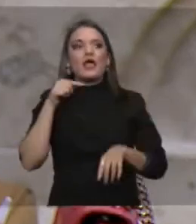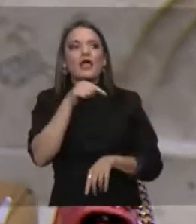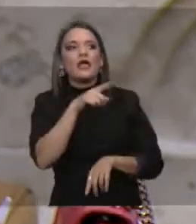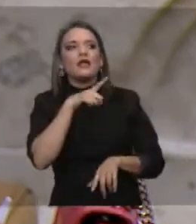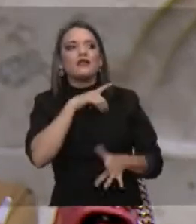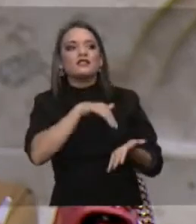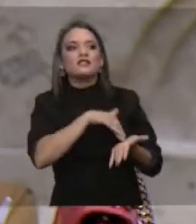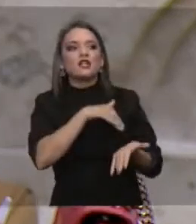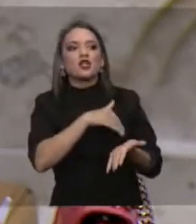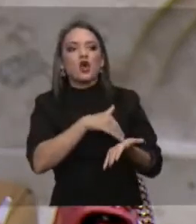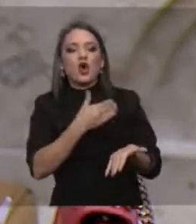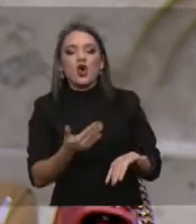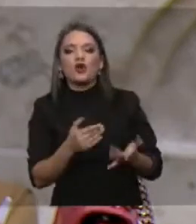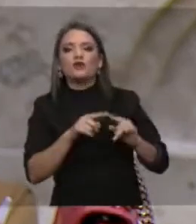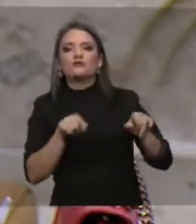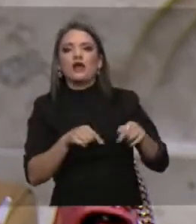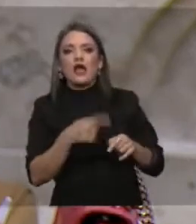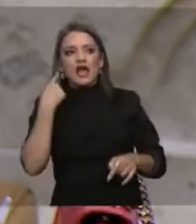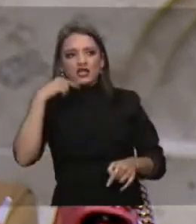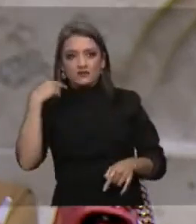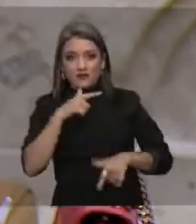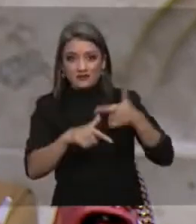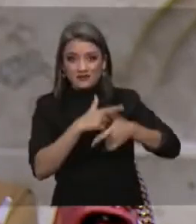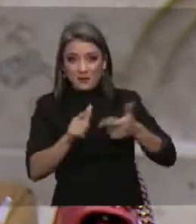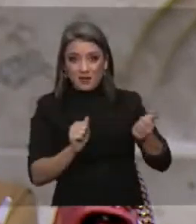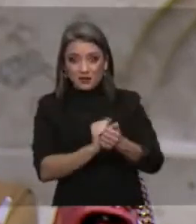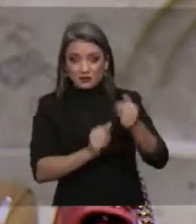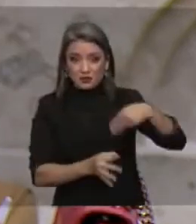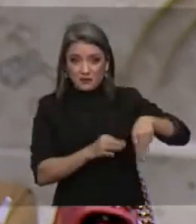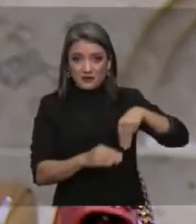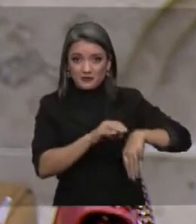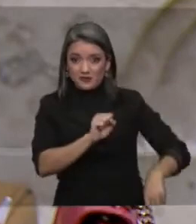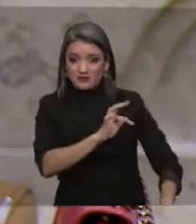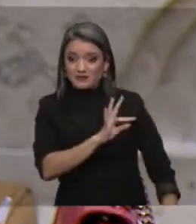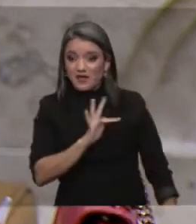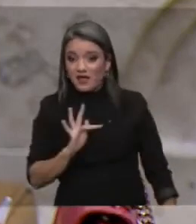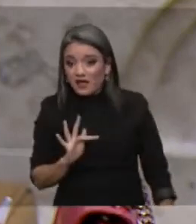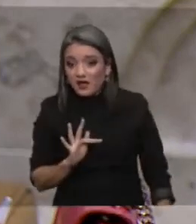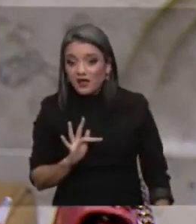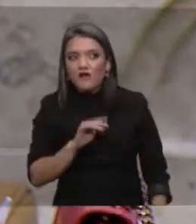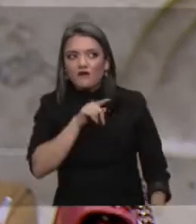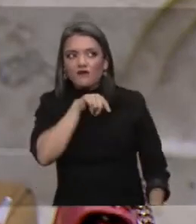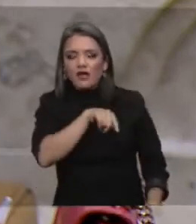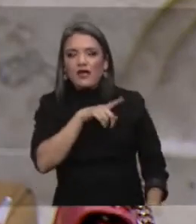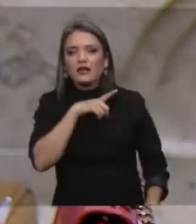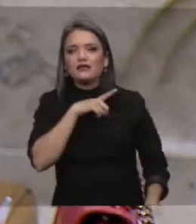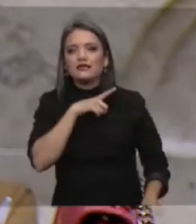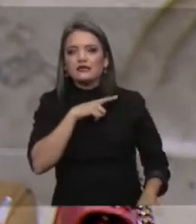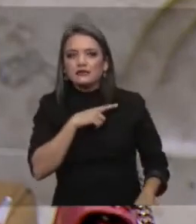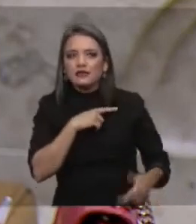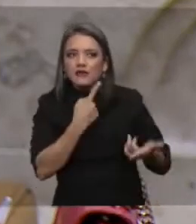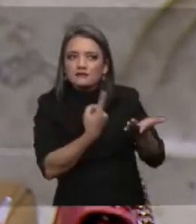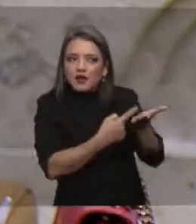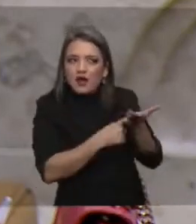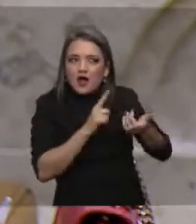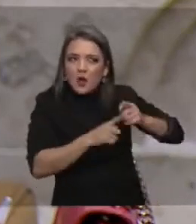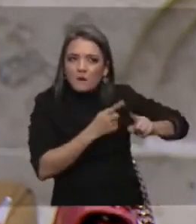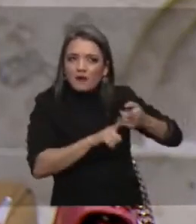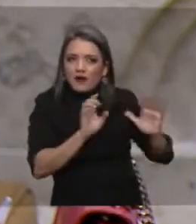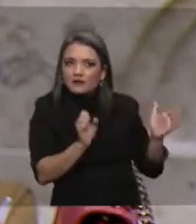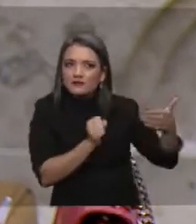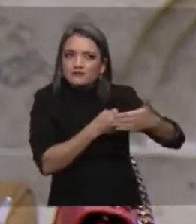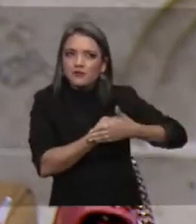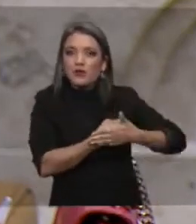de advocacia que trabalham com ministros do STF, o que retiraria a imparcialidade do ministro,